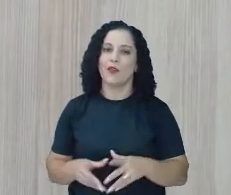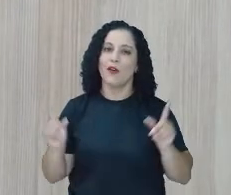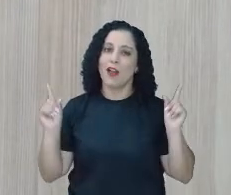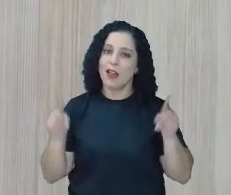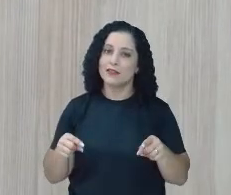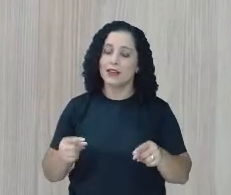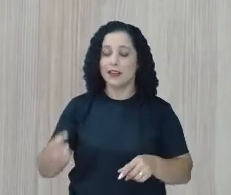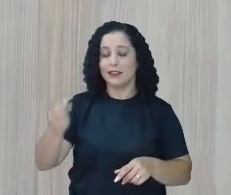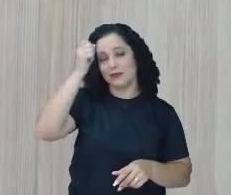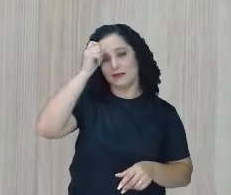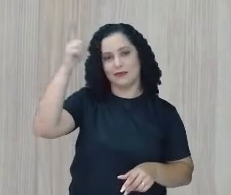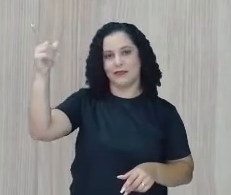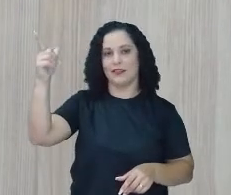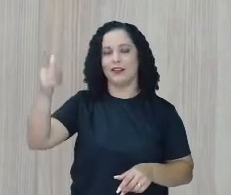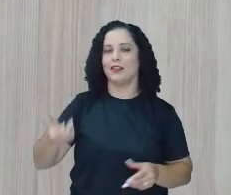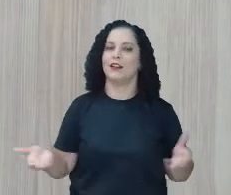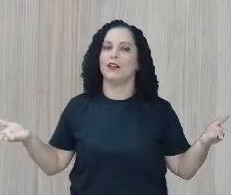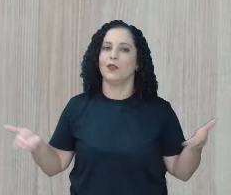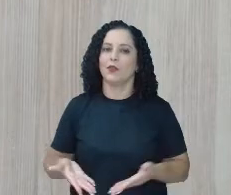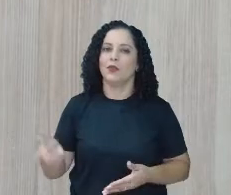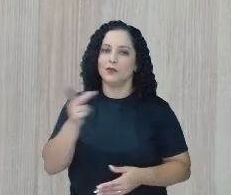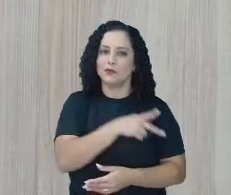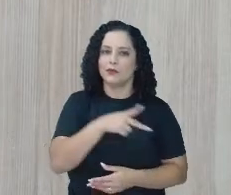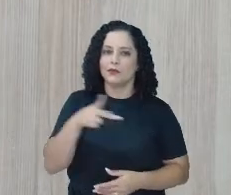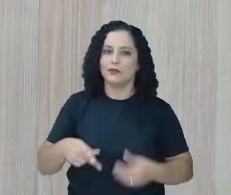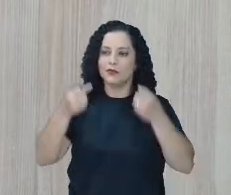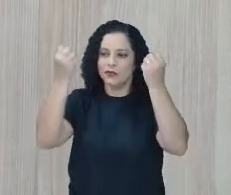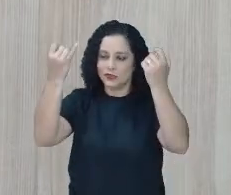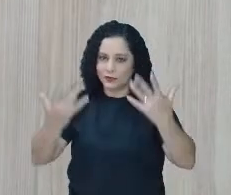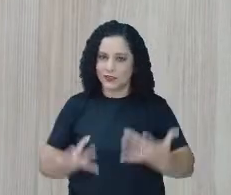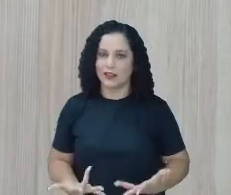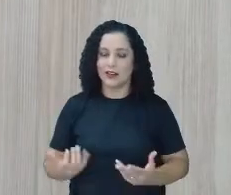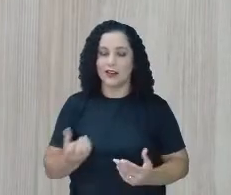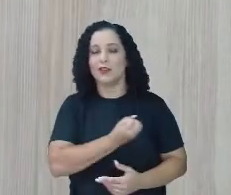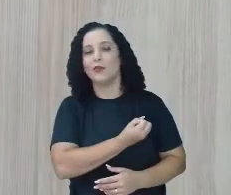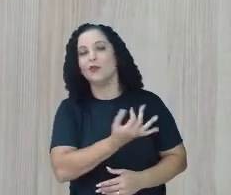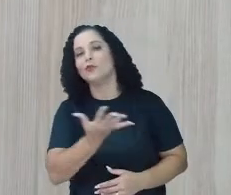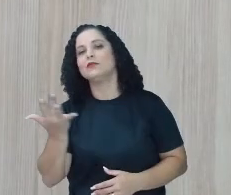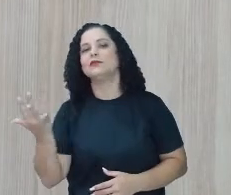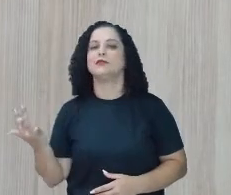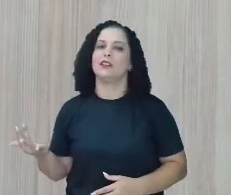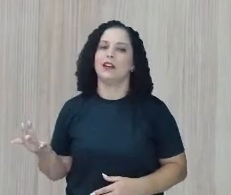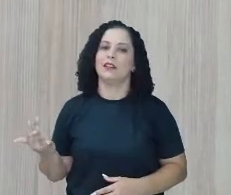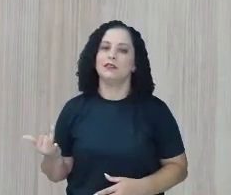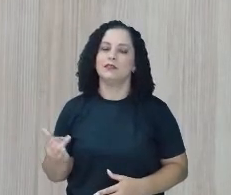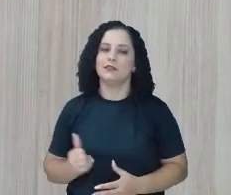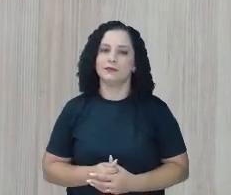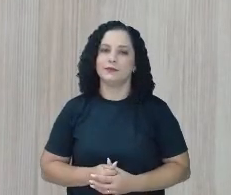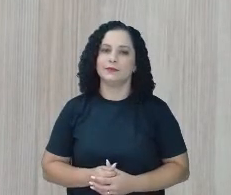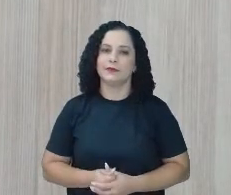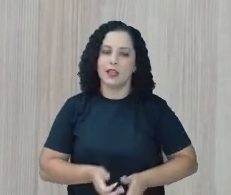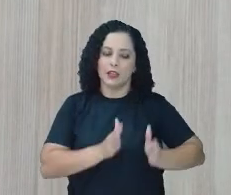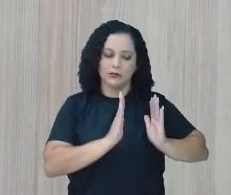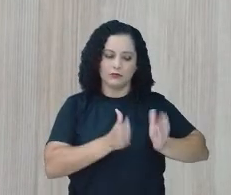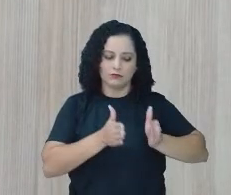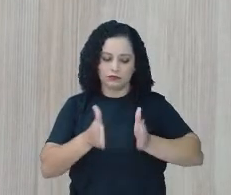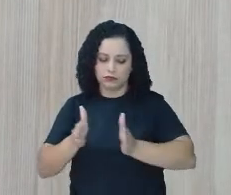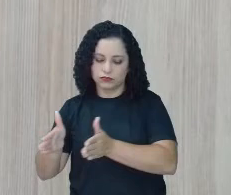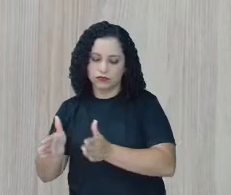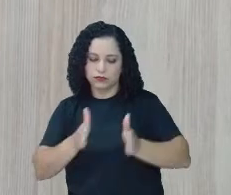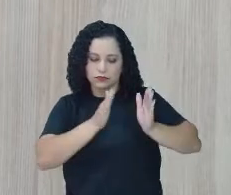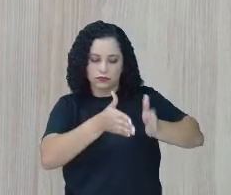ideia. Você vai notar agora aqui que Briane vai trazer a questão da quantidade, né, de bloquinhos que foram